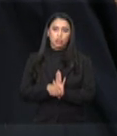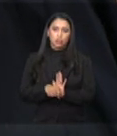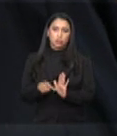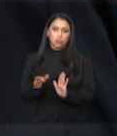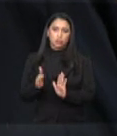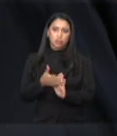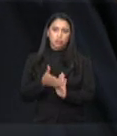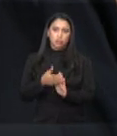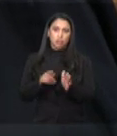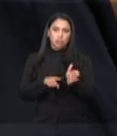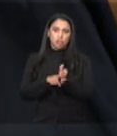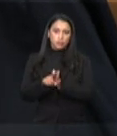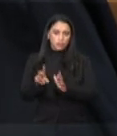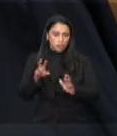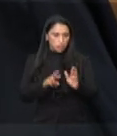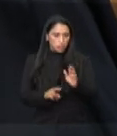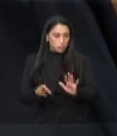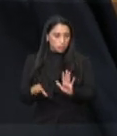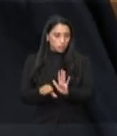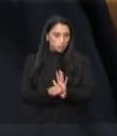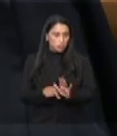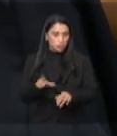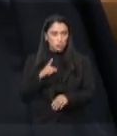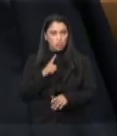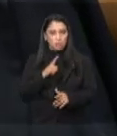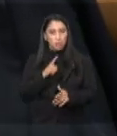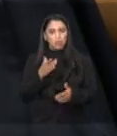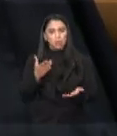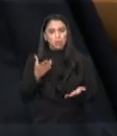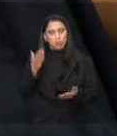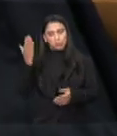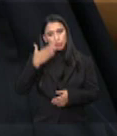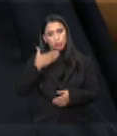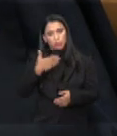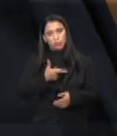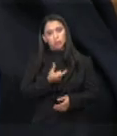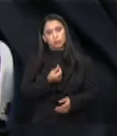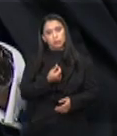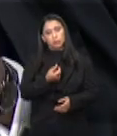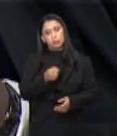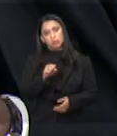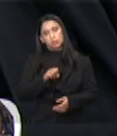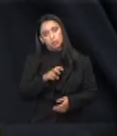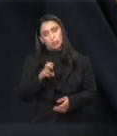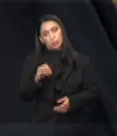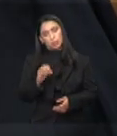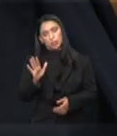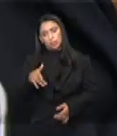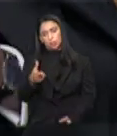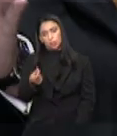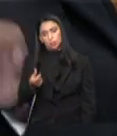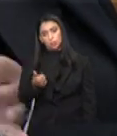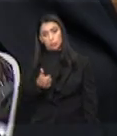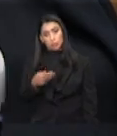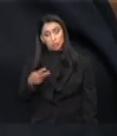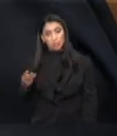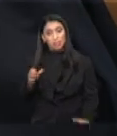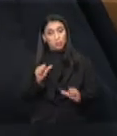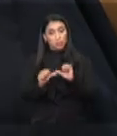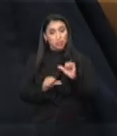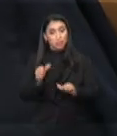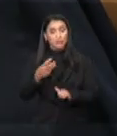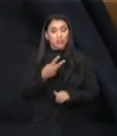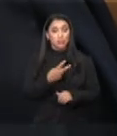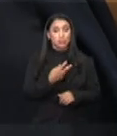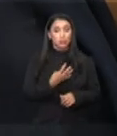dispõe sobre investigação criminal e obtenção de provas, que é a 12.850/2013, ela sofreu uma alteração em